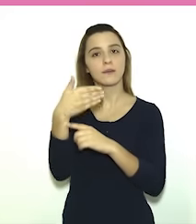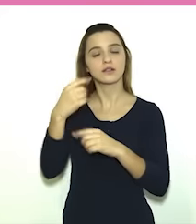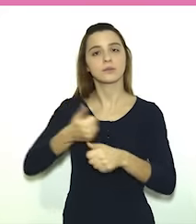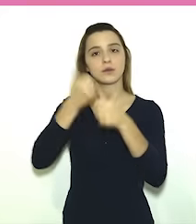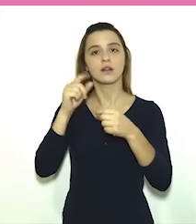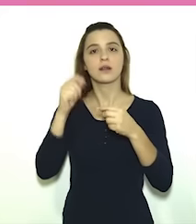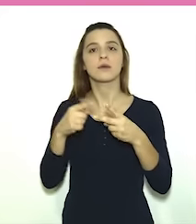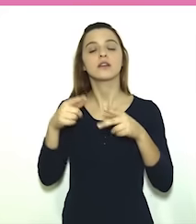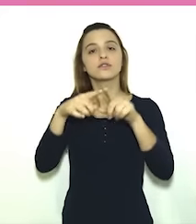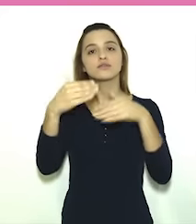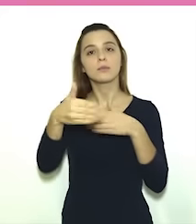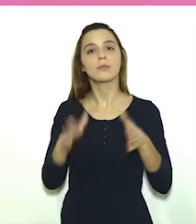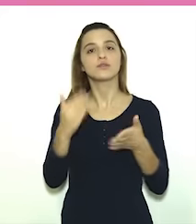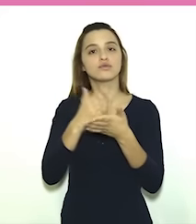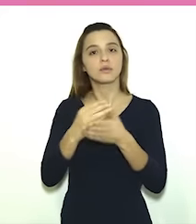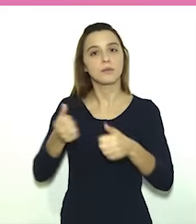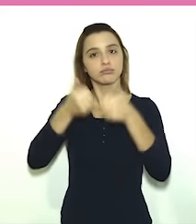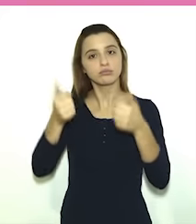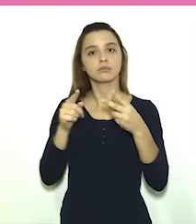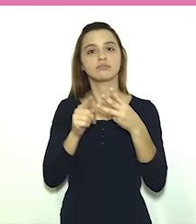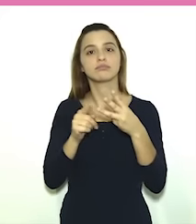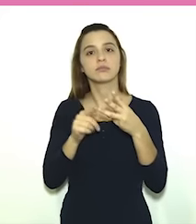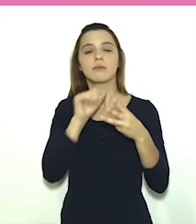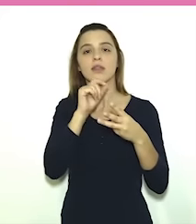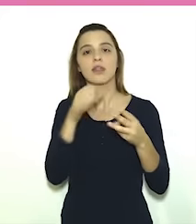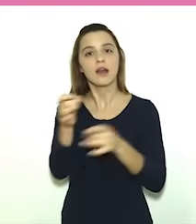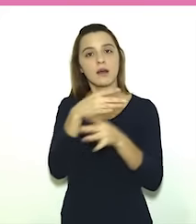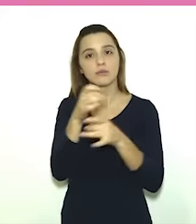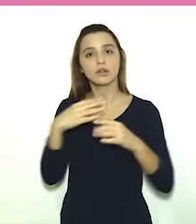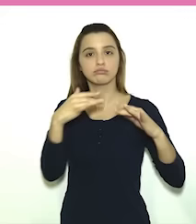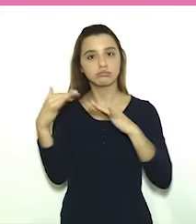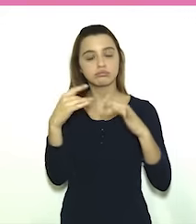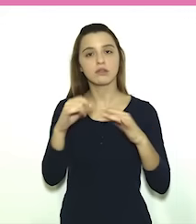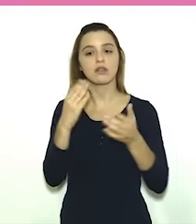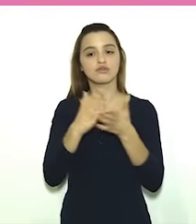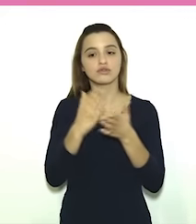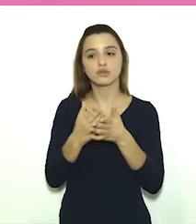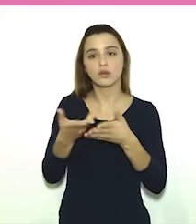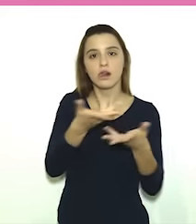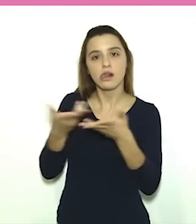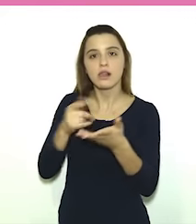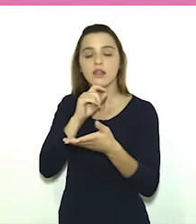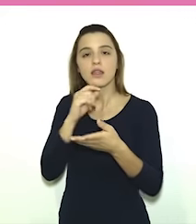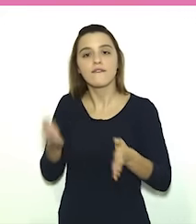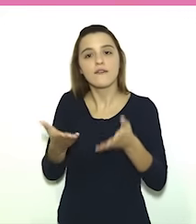espaços escolares. E a terceira e última medida é a realização de um campeonato entre escolas de futebol para promover o